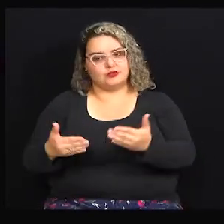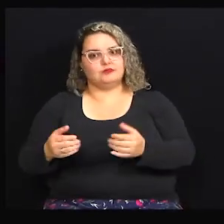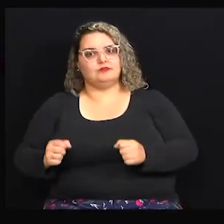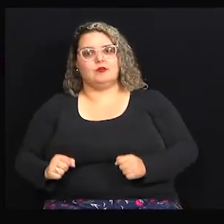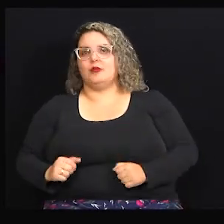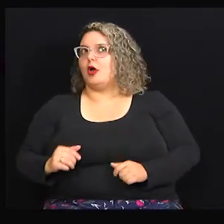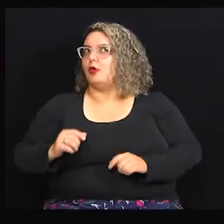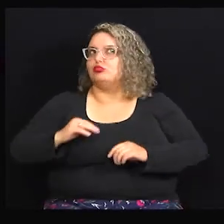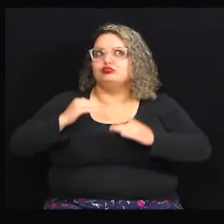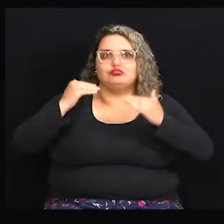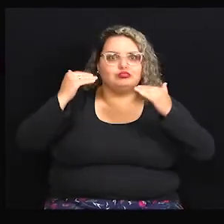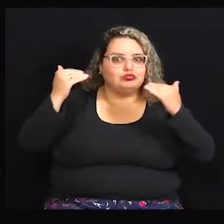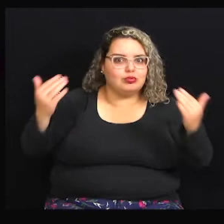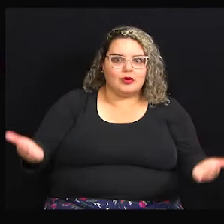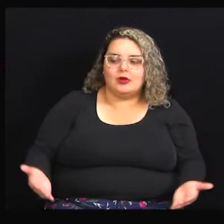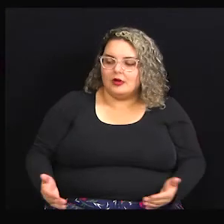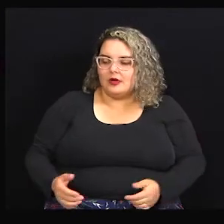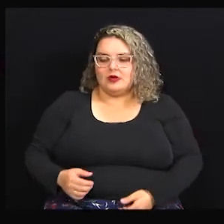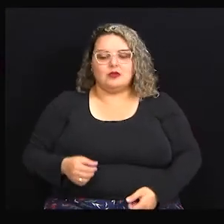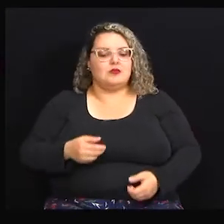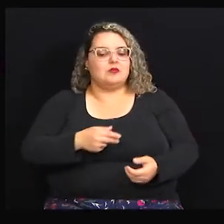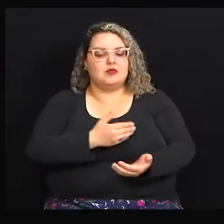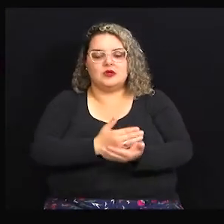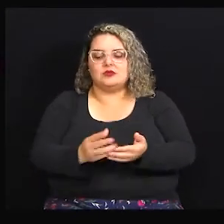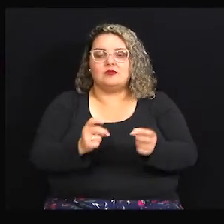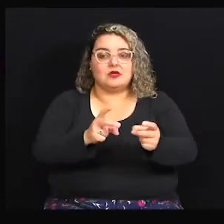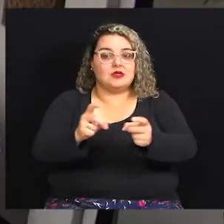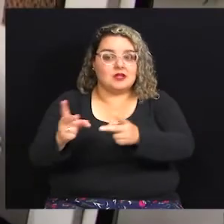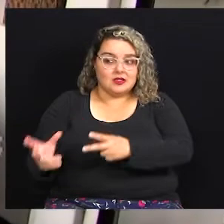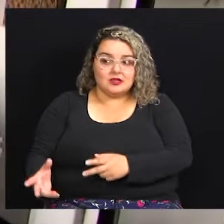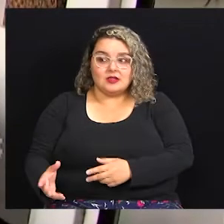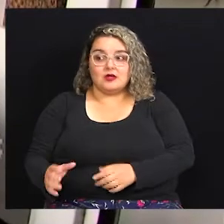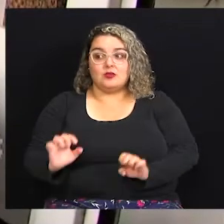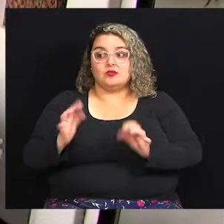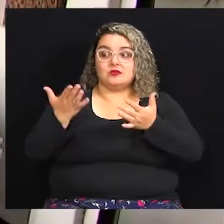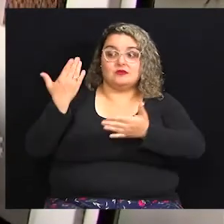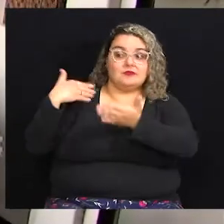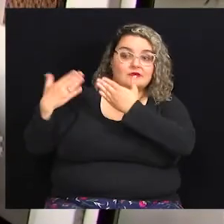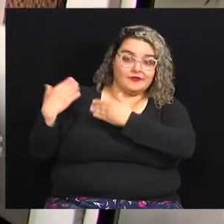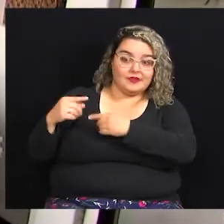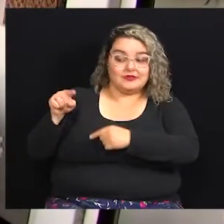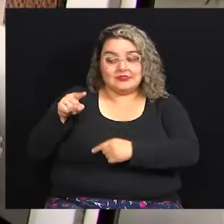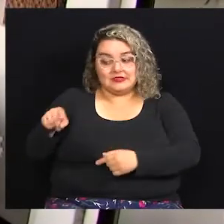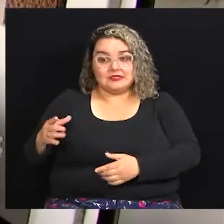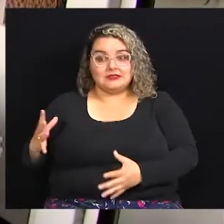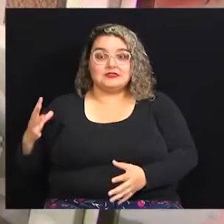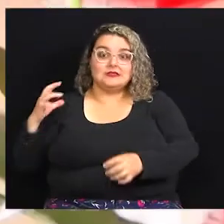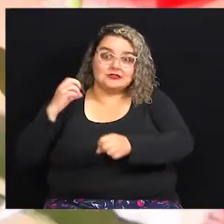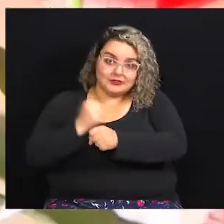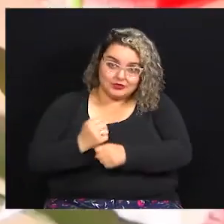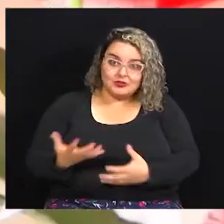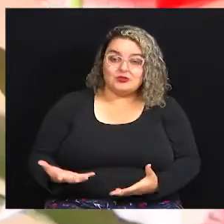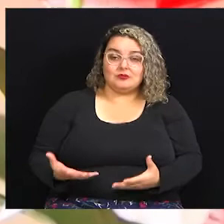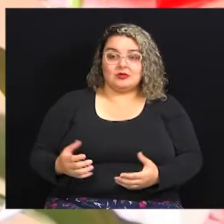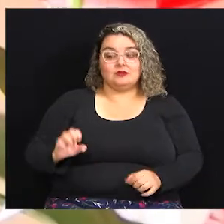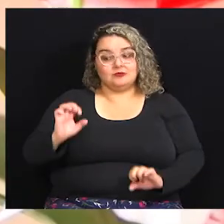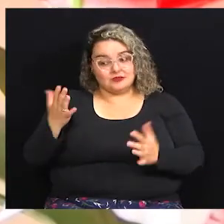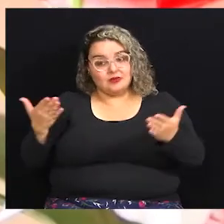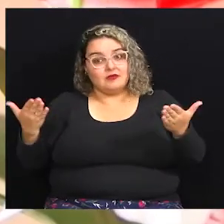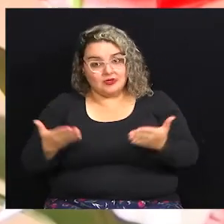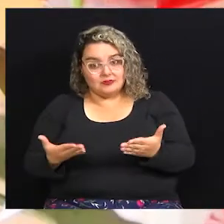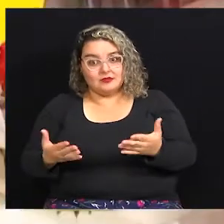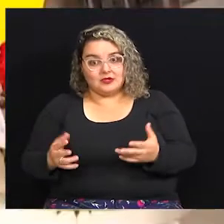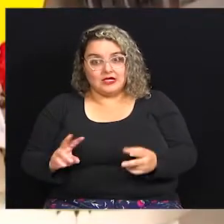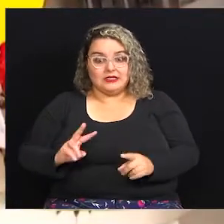porque acumulou eventos que estavam cancelados com os presentes né então meio que deu uma duplicidade de eventos